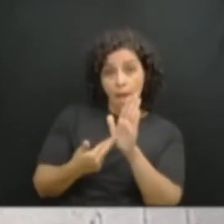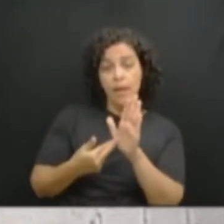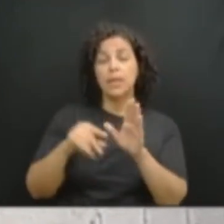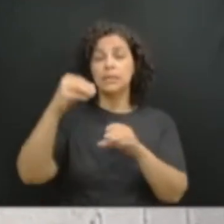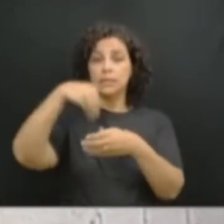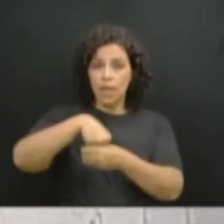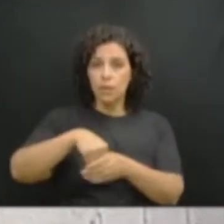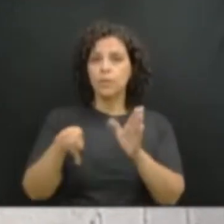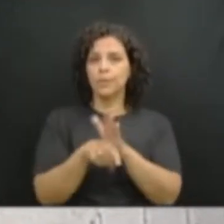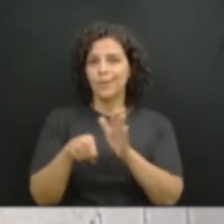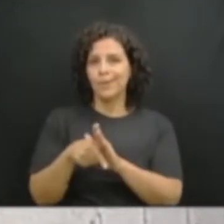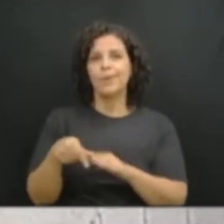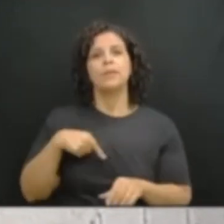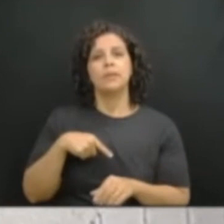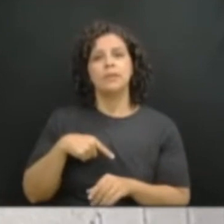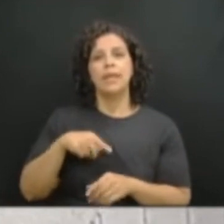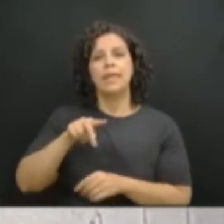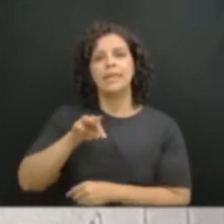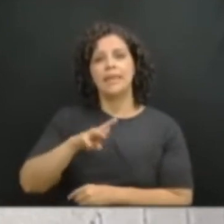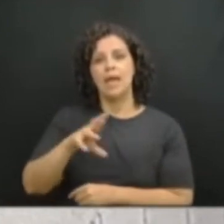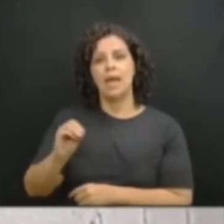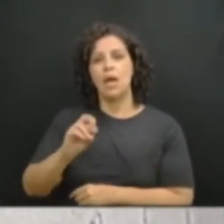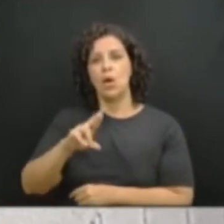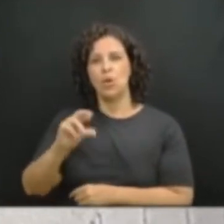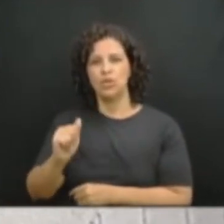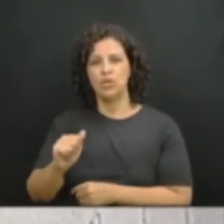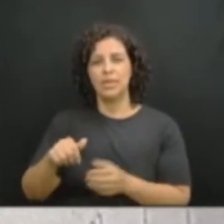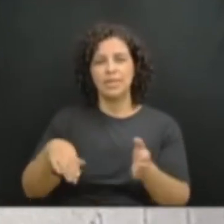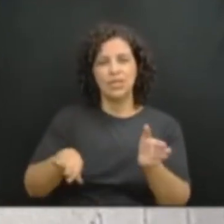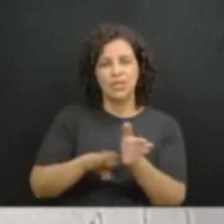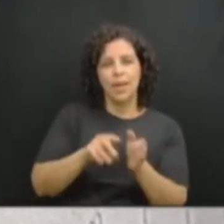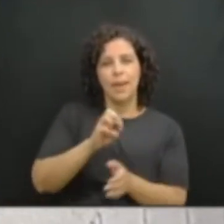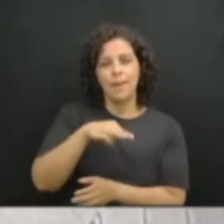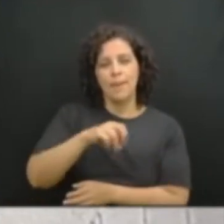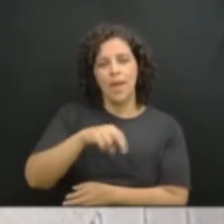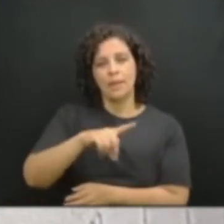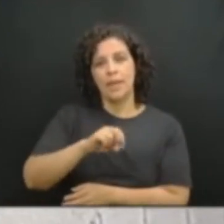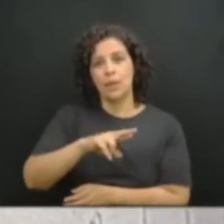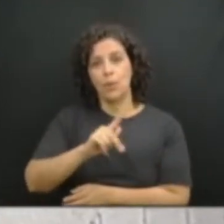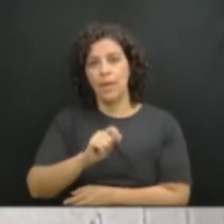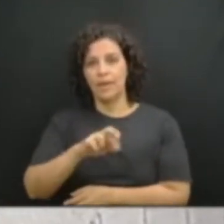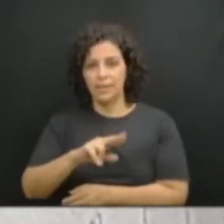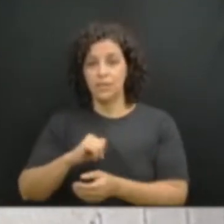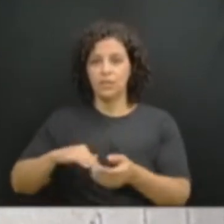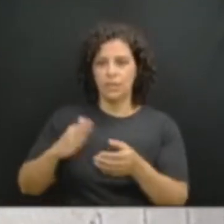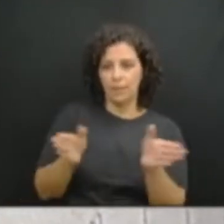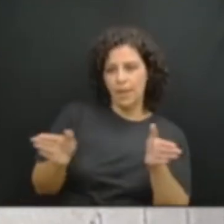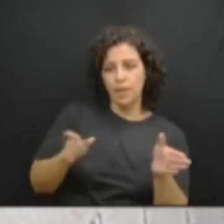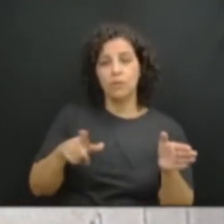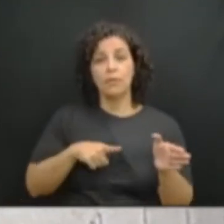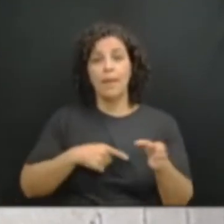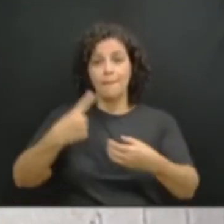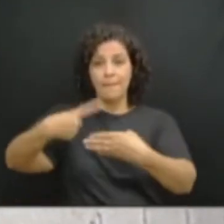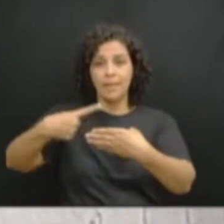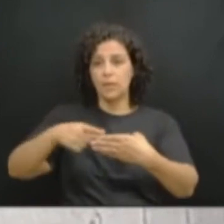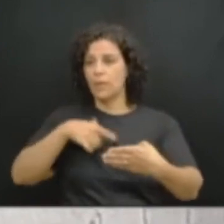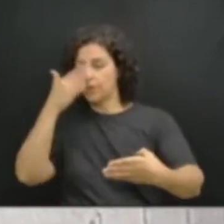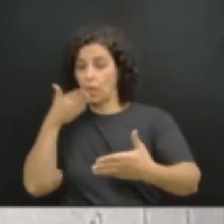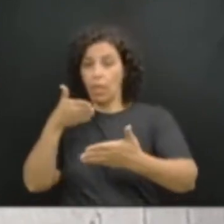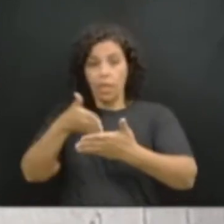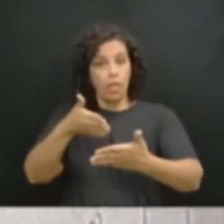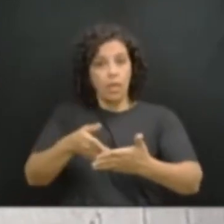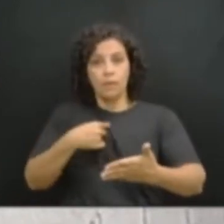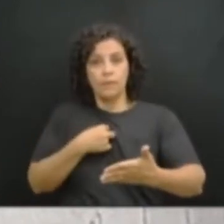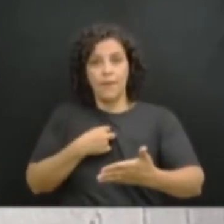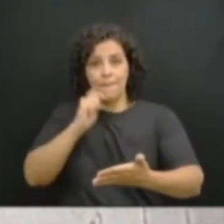a estrada Terra Roxa de Mandaguari, que permite o acesso entre Marialva e Mandaguari, deixa as pessoas passarem